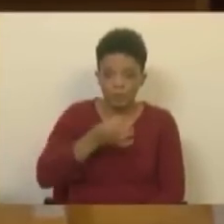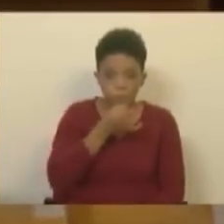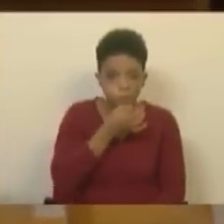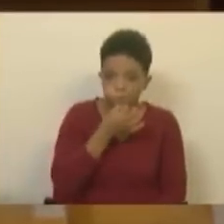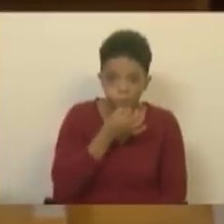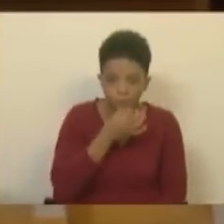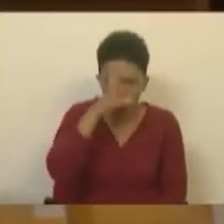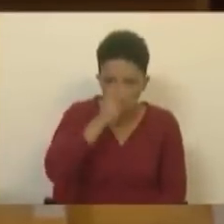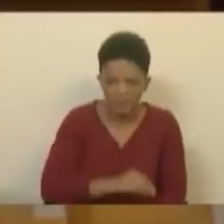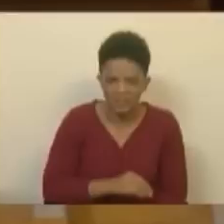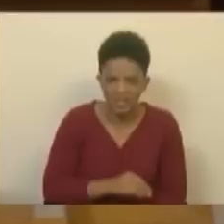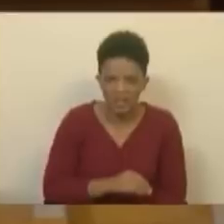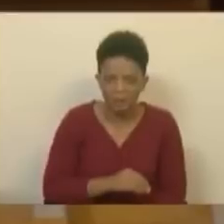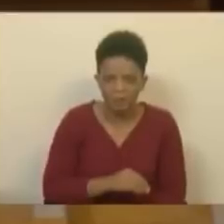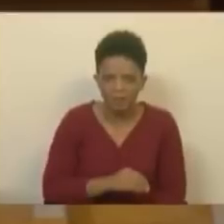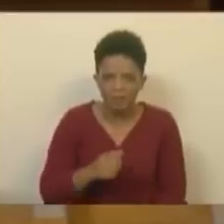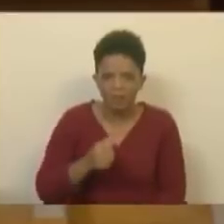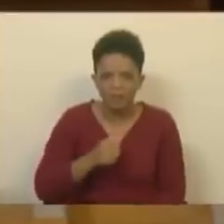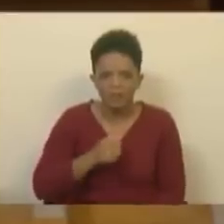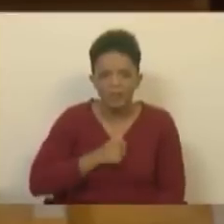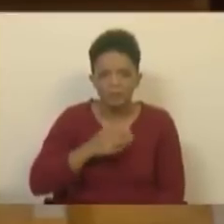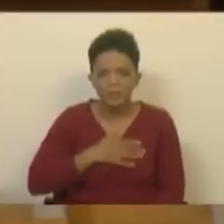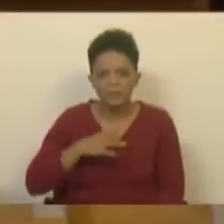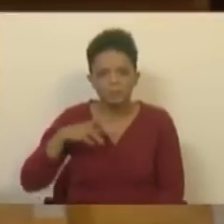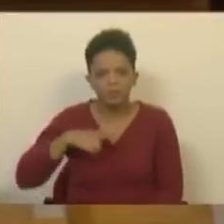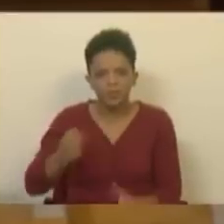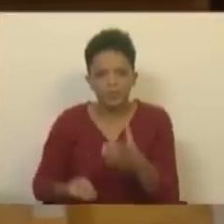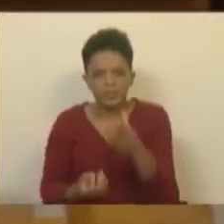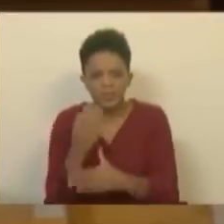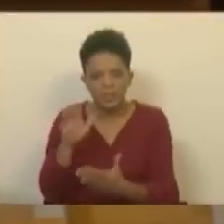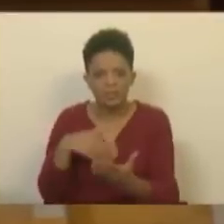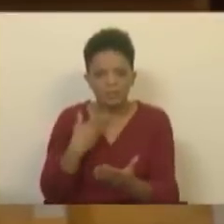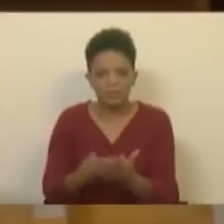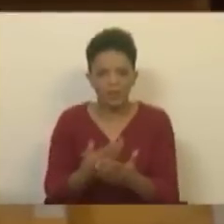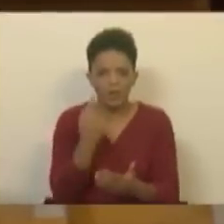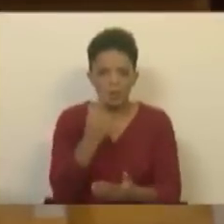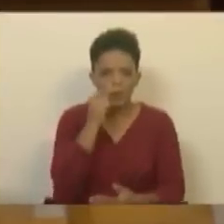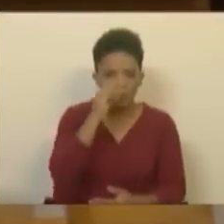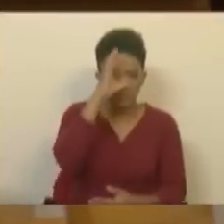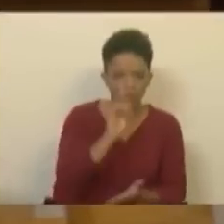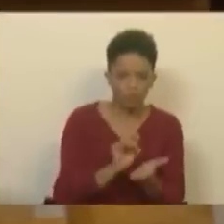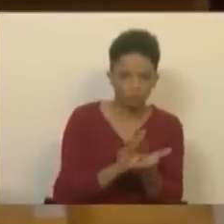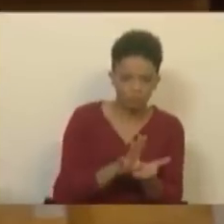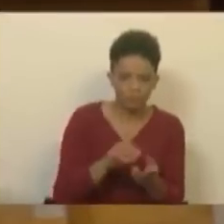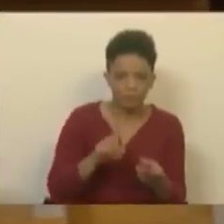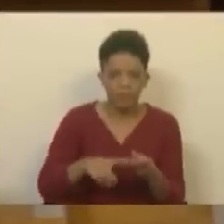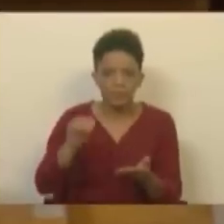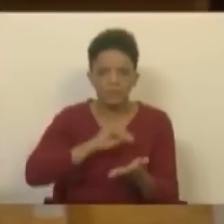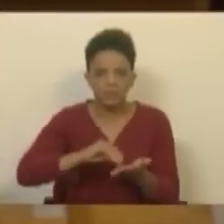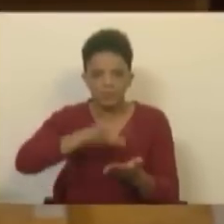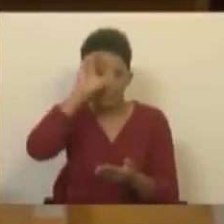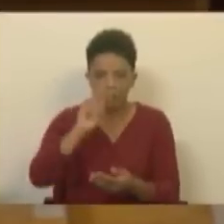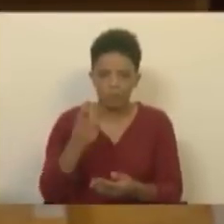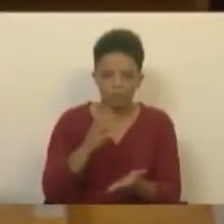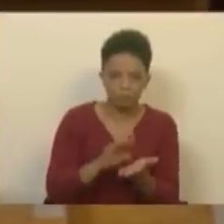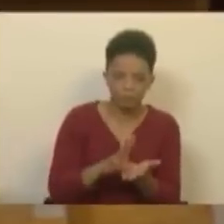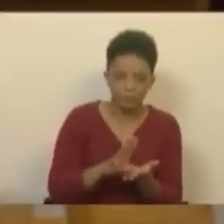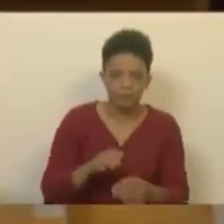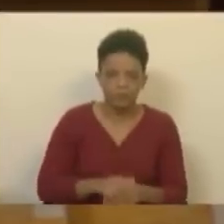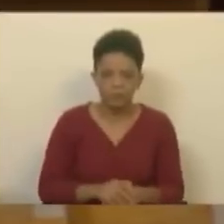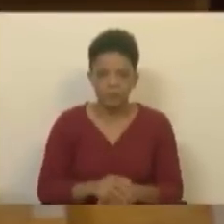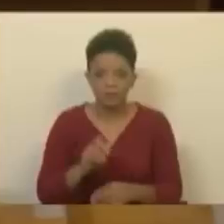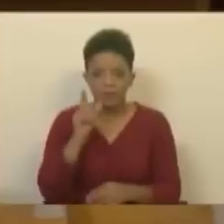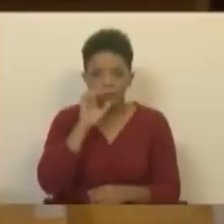falar e gera uma empresa portuguesa consegue demitir o ministro do secretário de estado e deixa